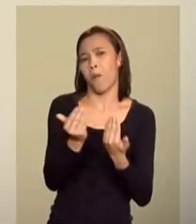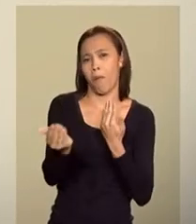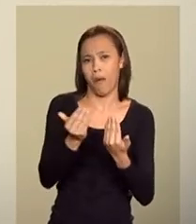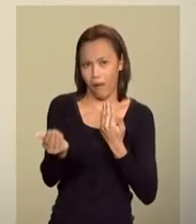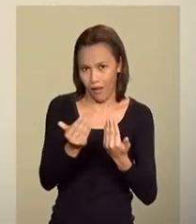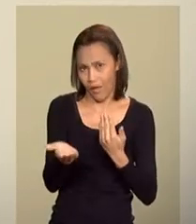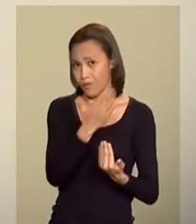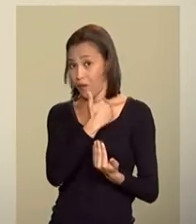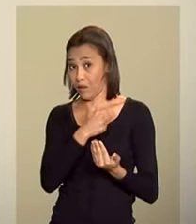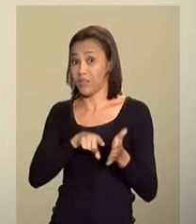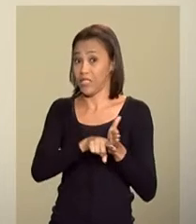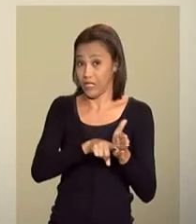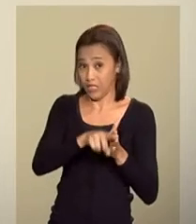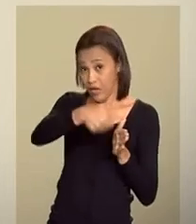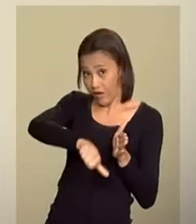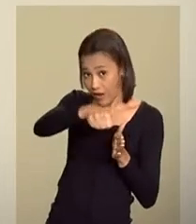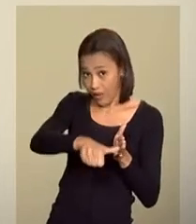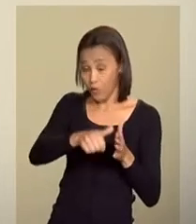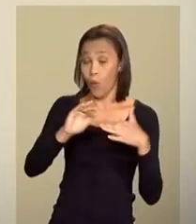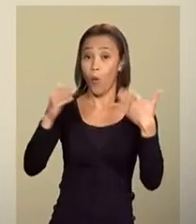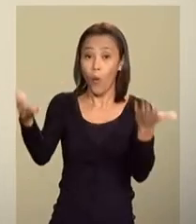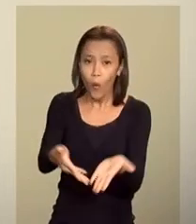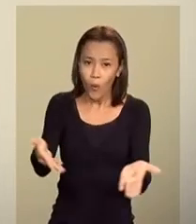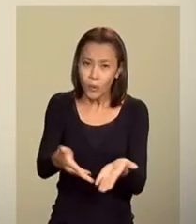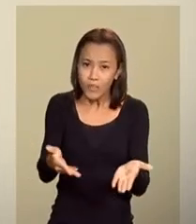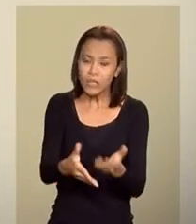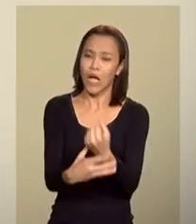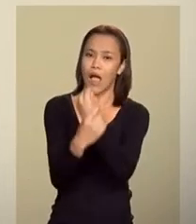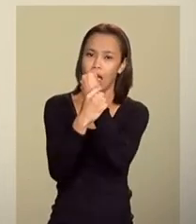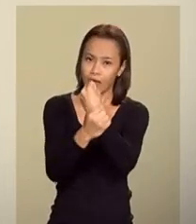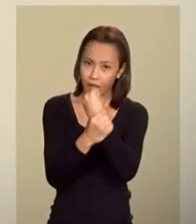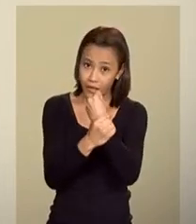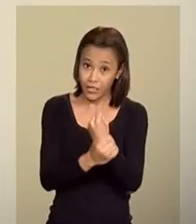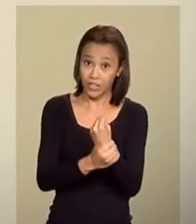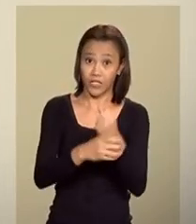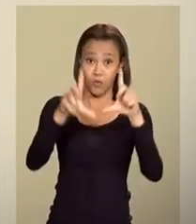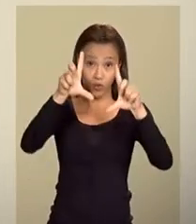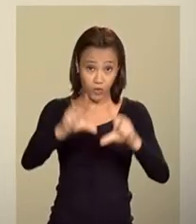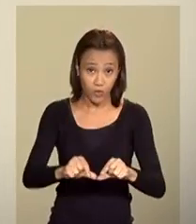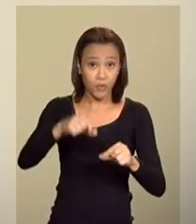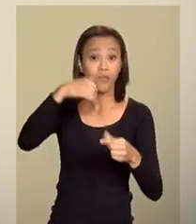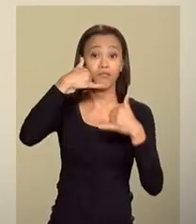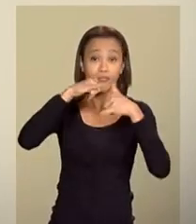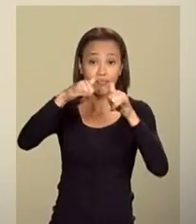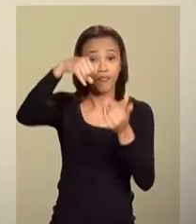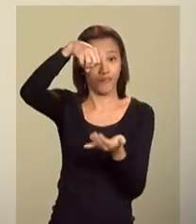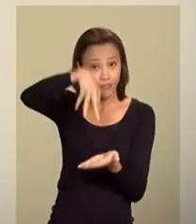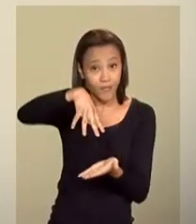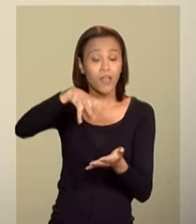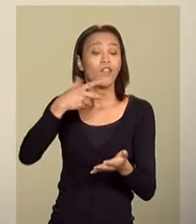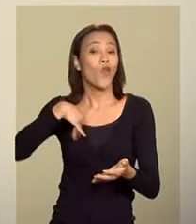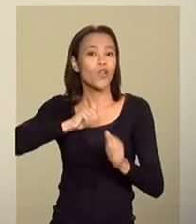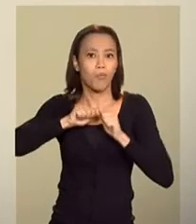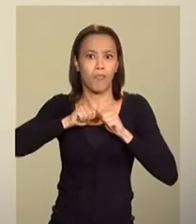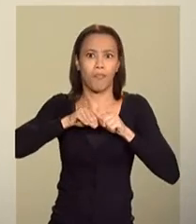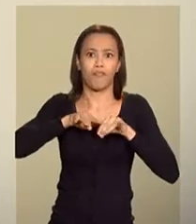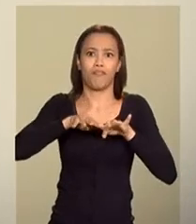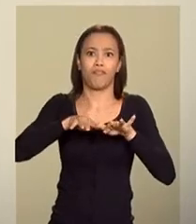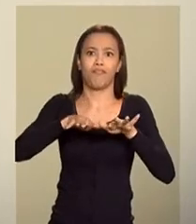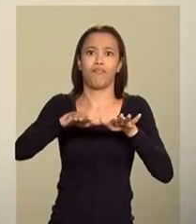índice que havíamos anunciado hoje além de garantir a redução estamos ampliando seu alcance